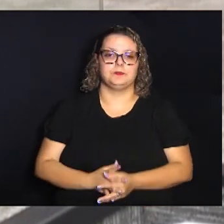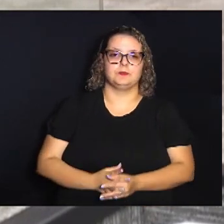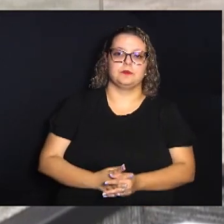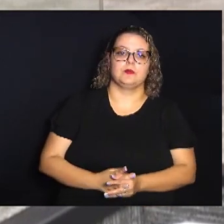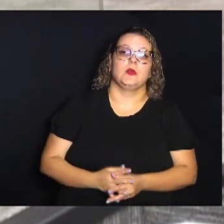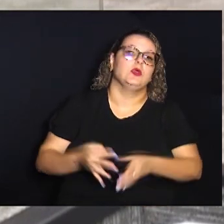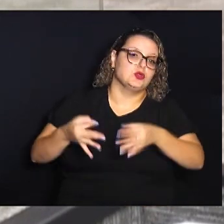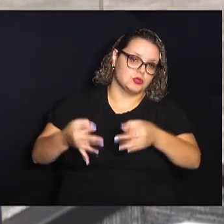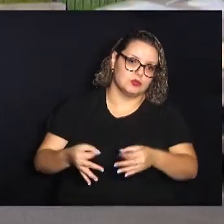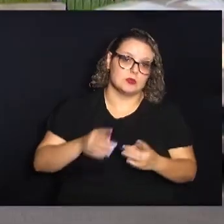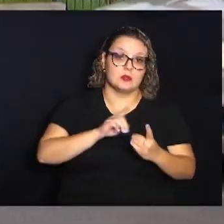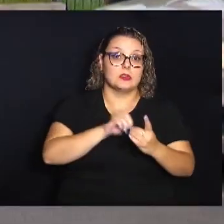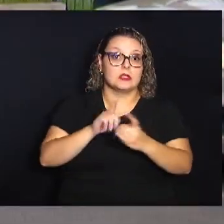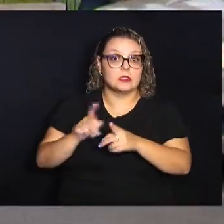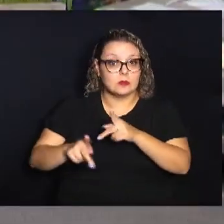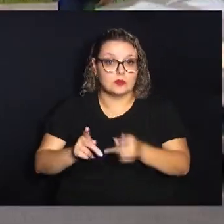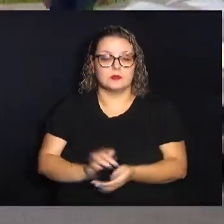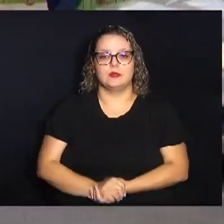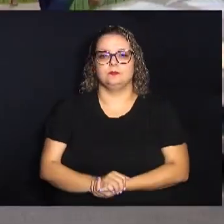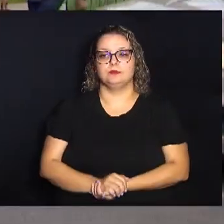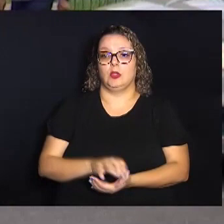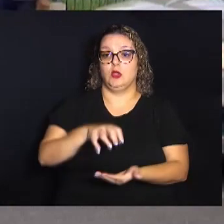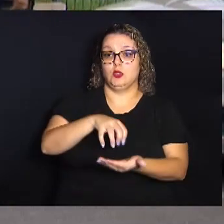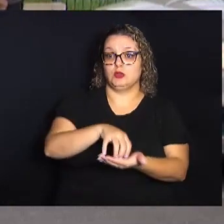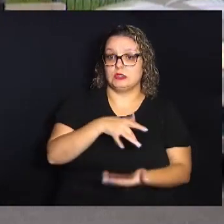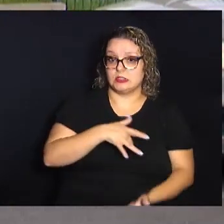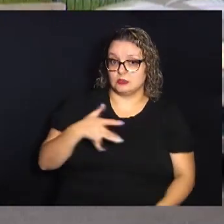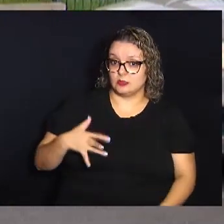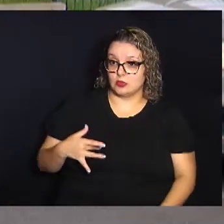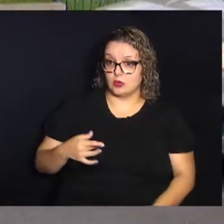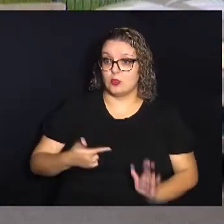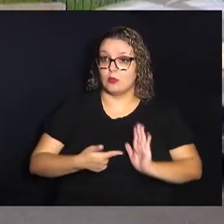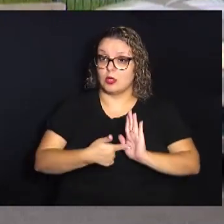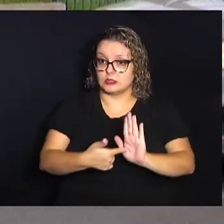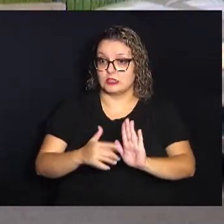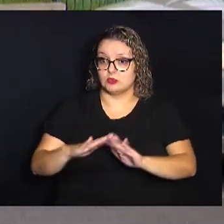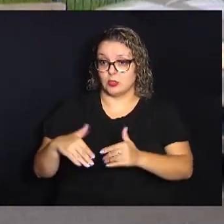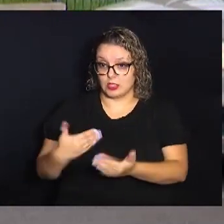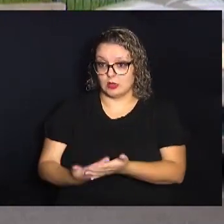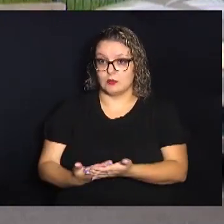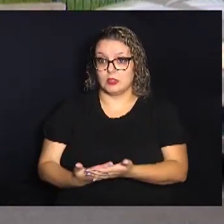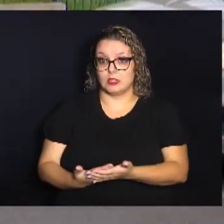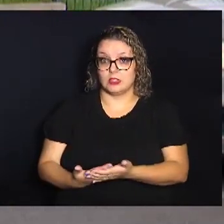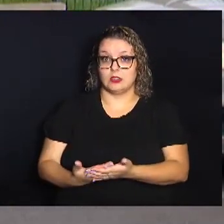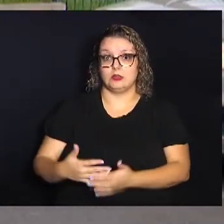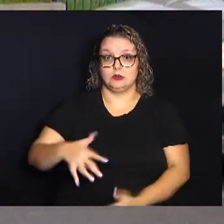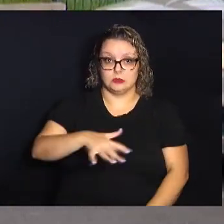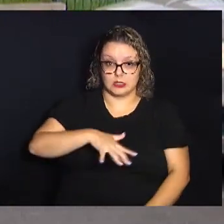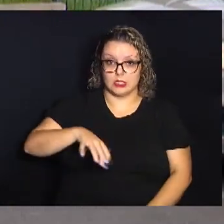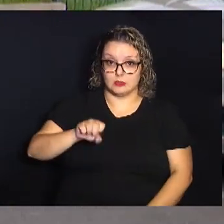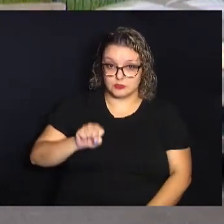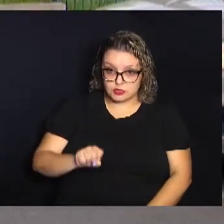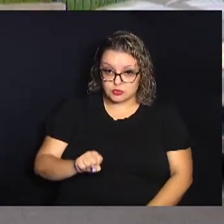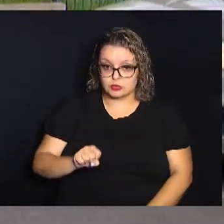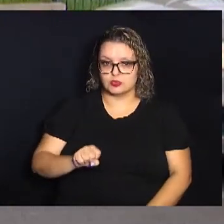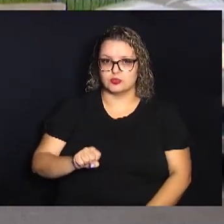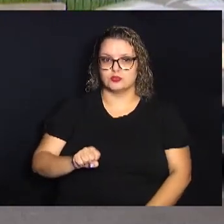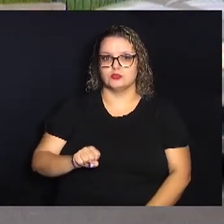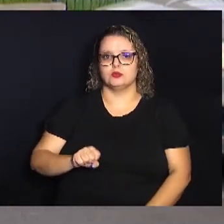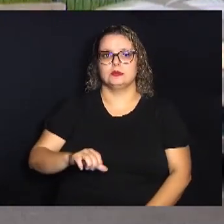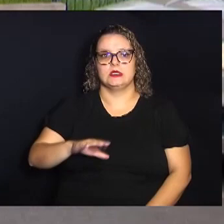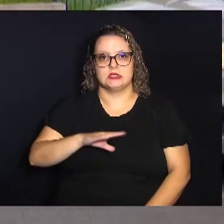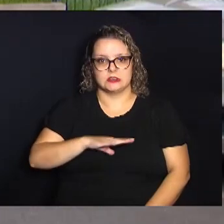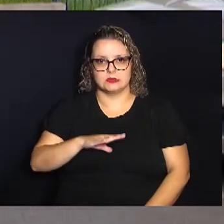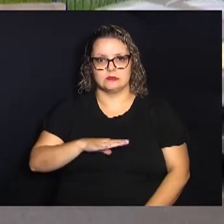justamente para atender a população. O centro de saúde apontado no requerimento está localizado na região sul da cidade, que faz divisa